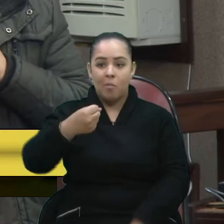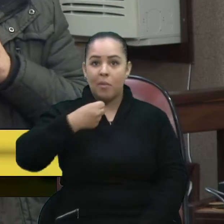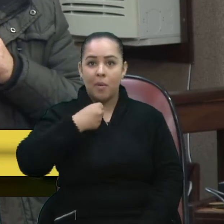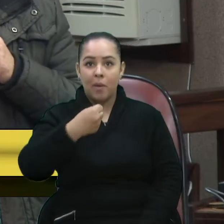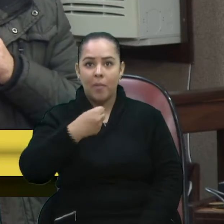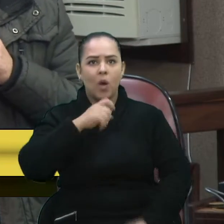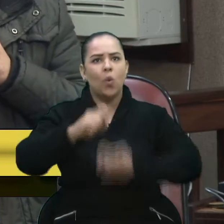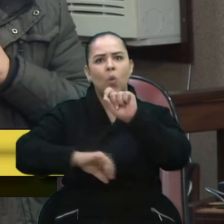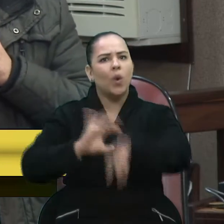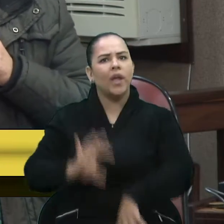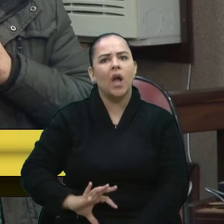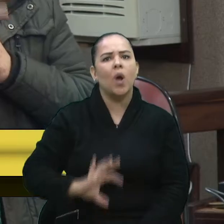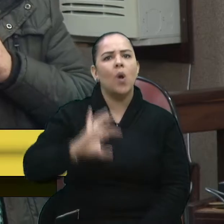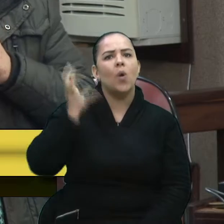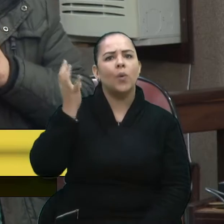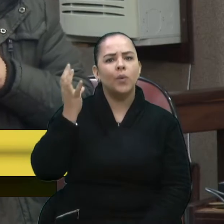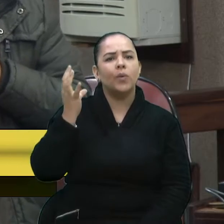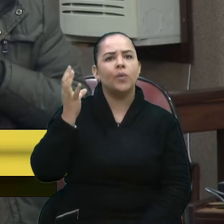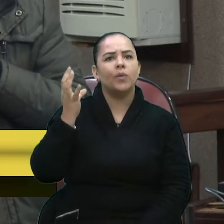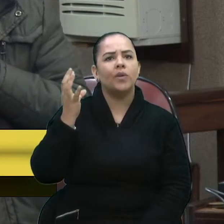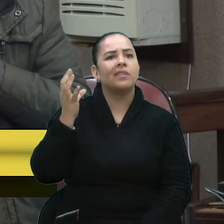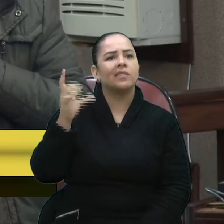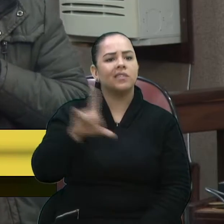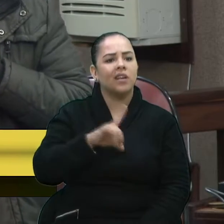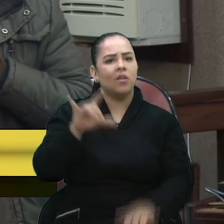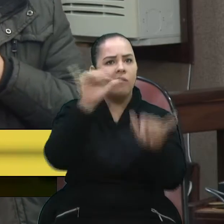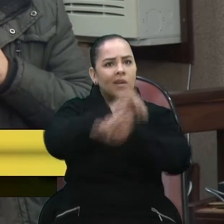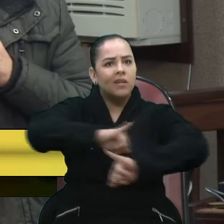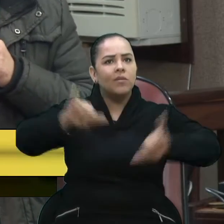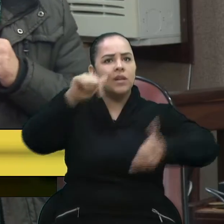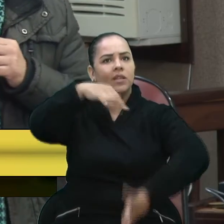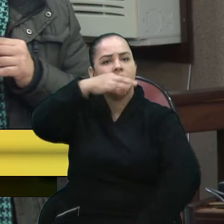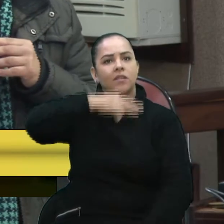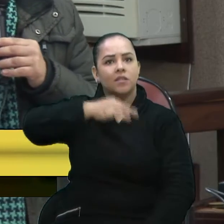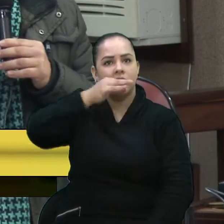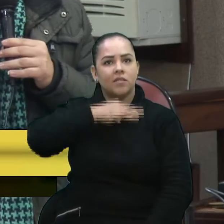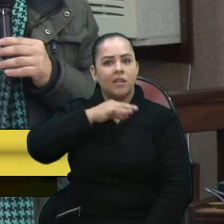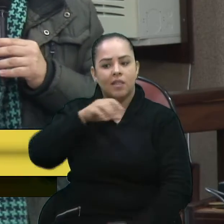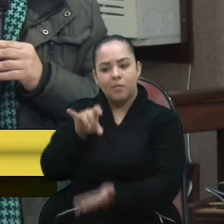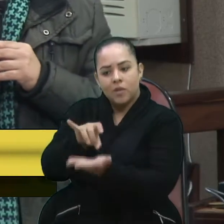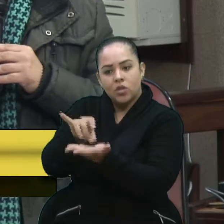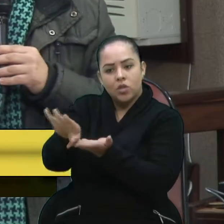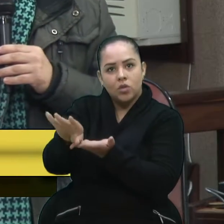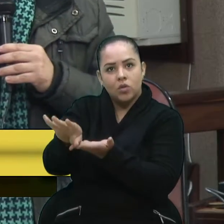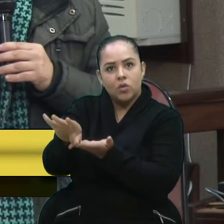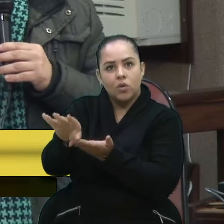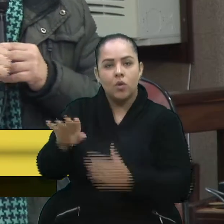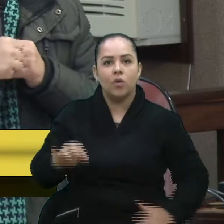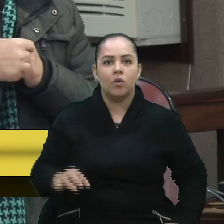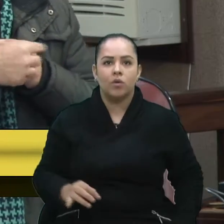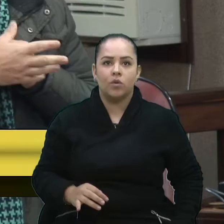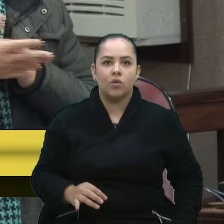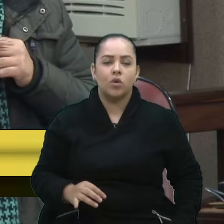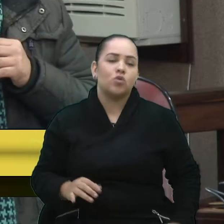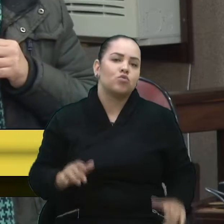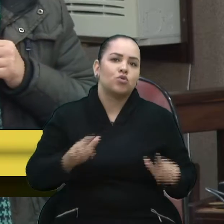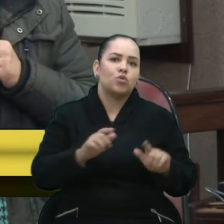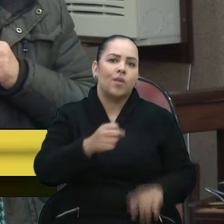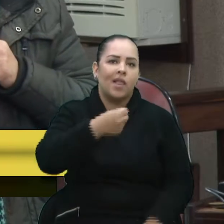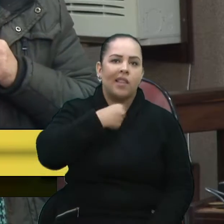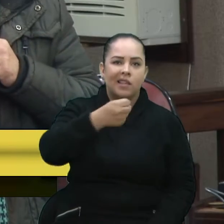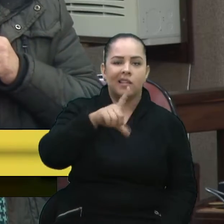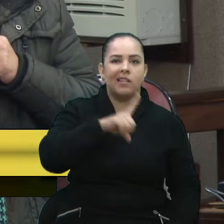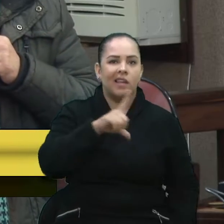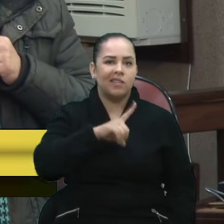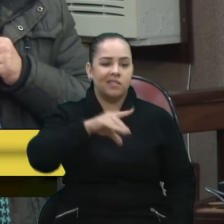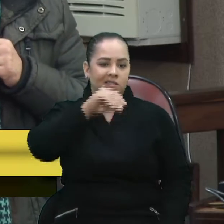está acontecendo numa grande mídia aqui de Caxias? Eles estão demitindo jornalistas que tinham um salário